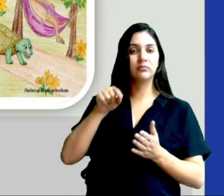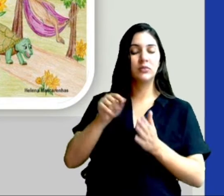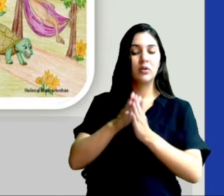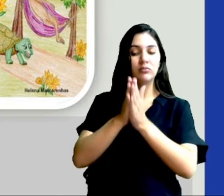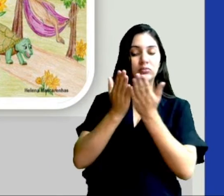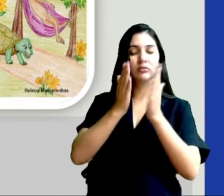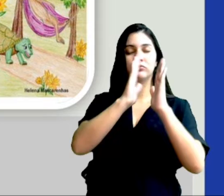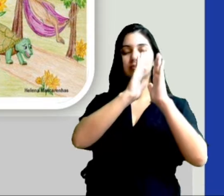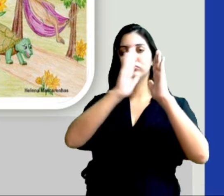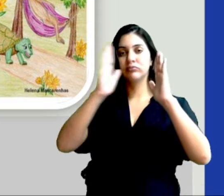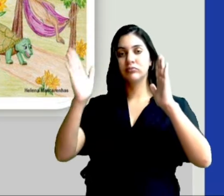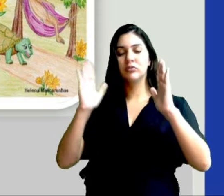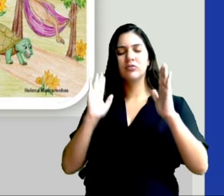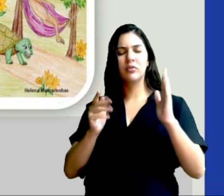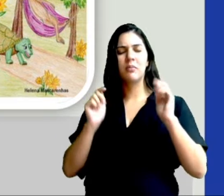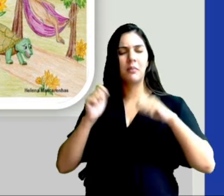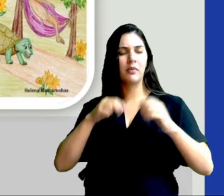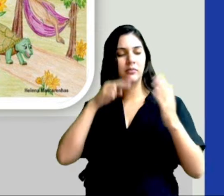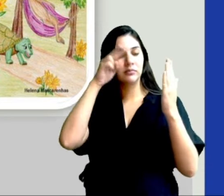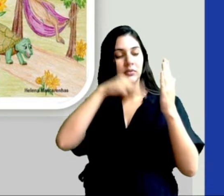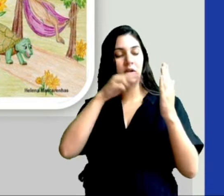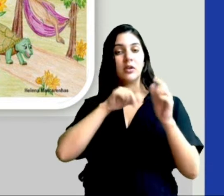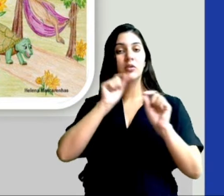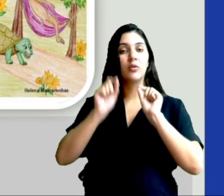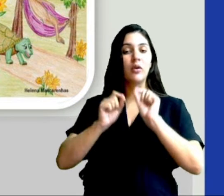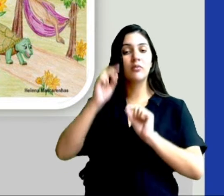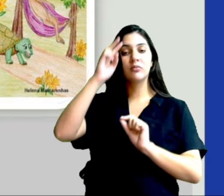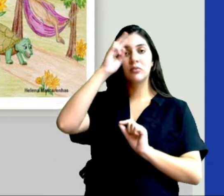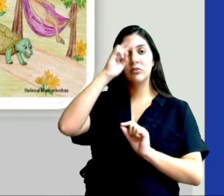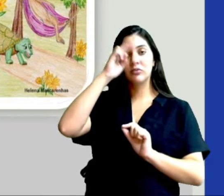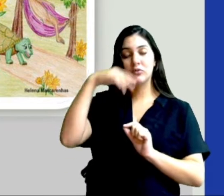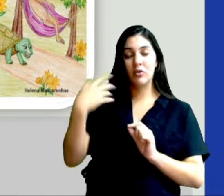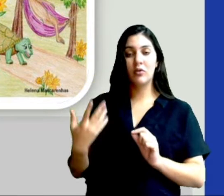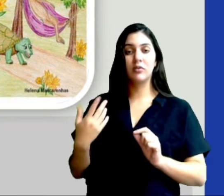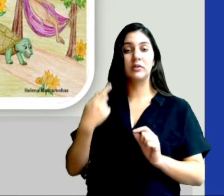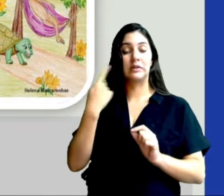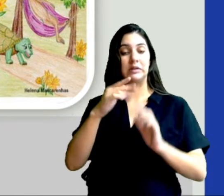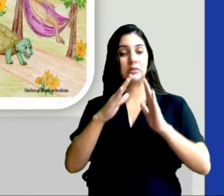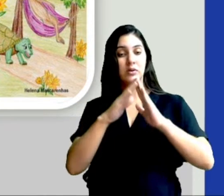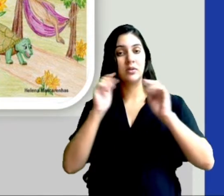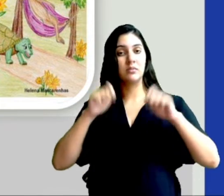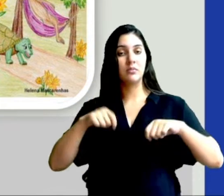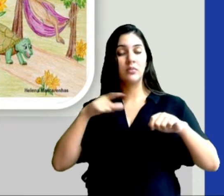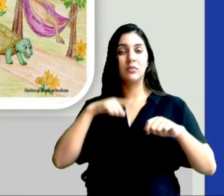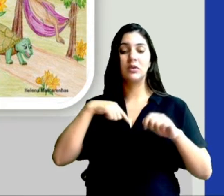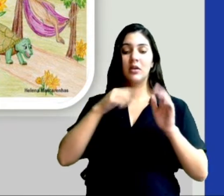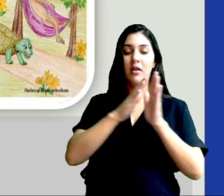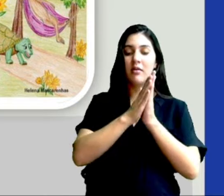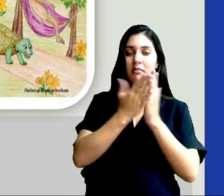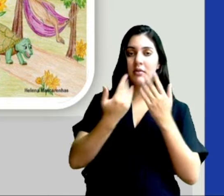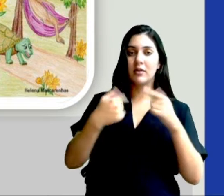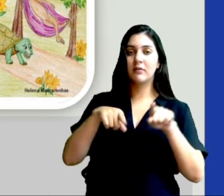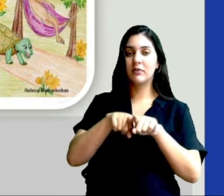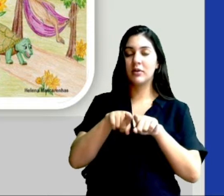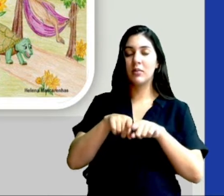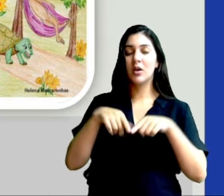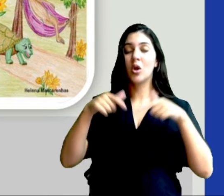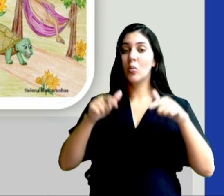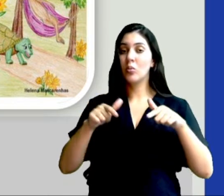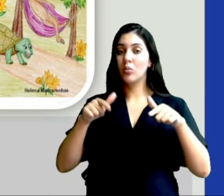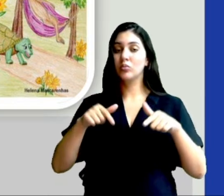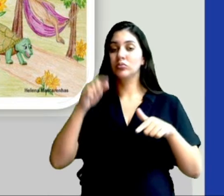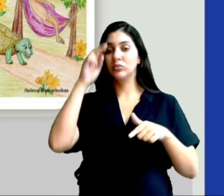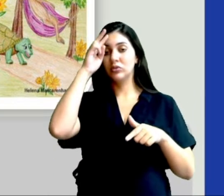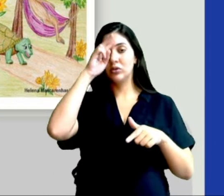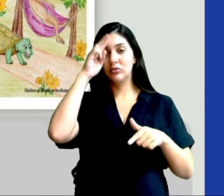biblioteca, você já deve ter lido um conto, Em sua casa pode ter livros também, onde a história aí